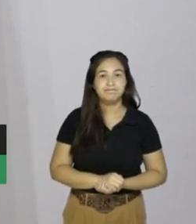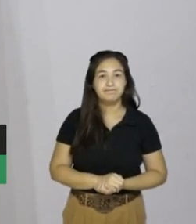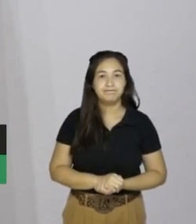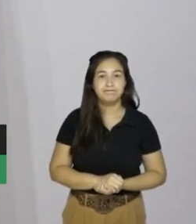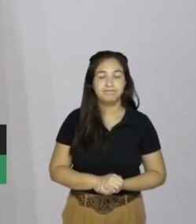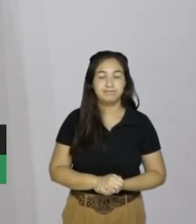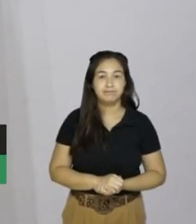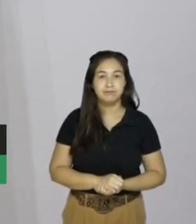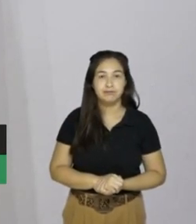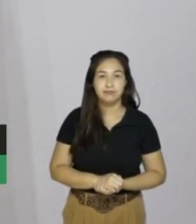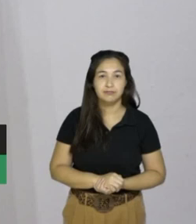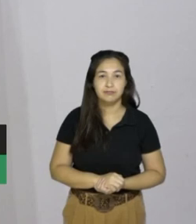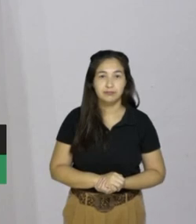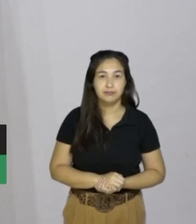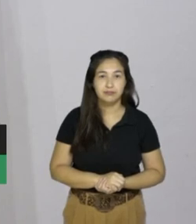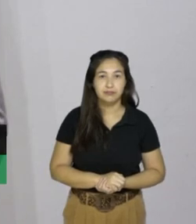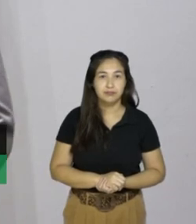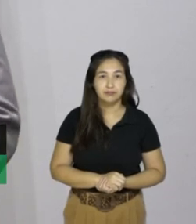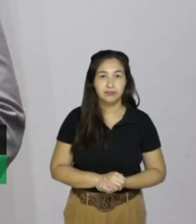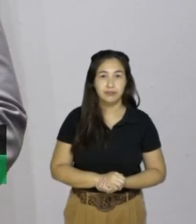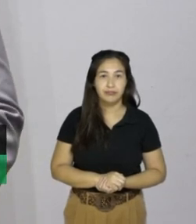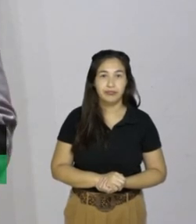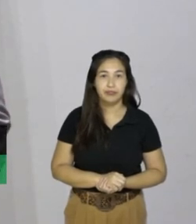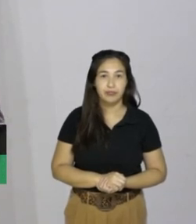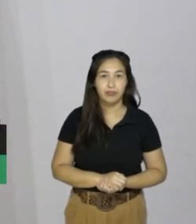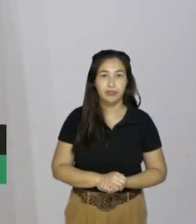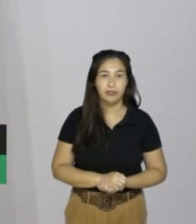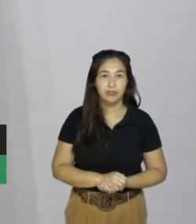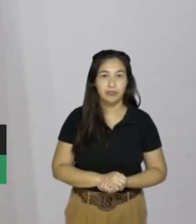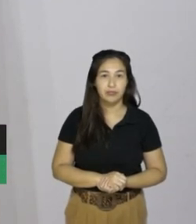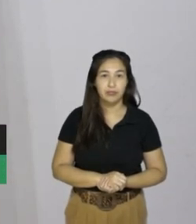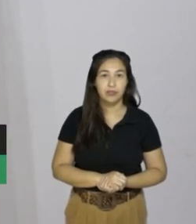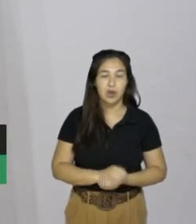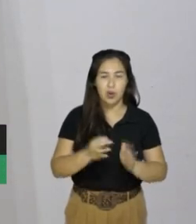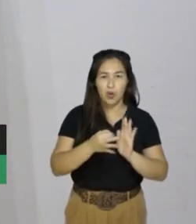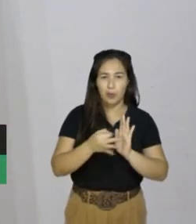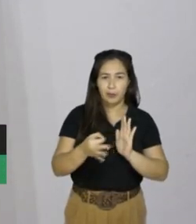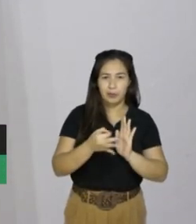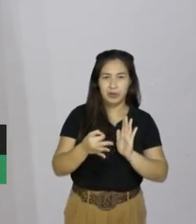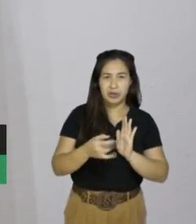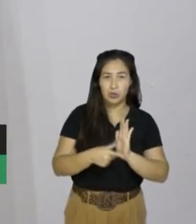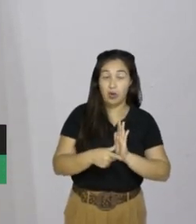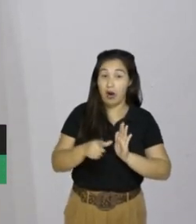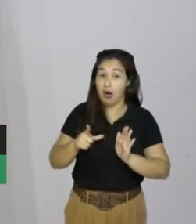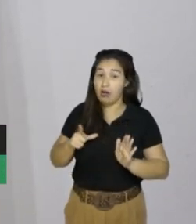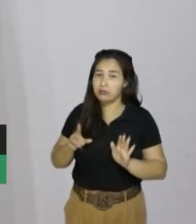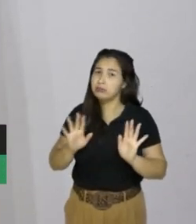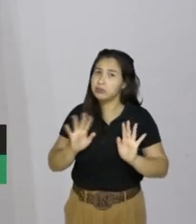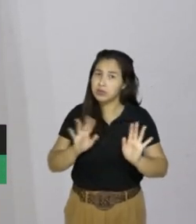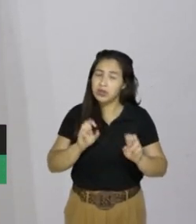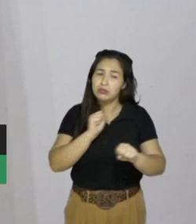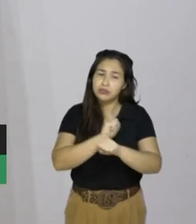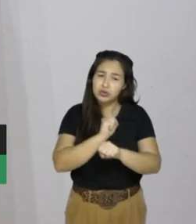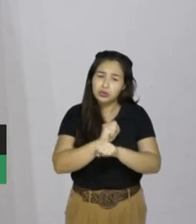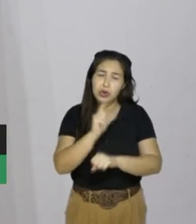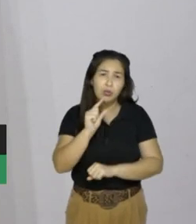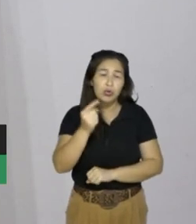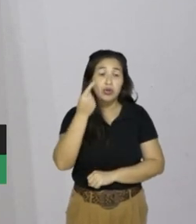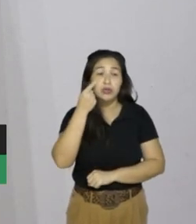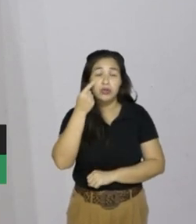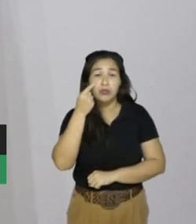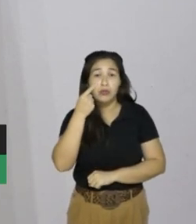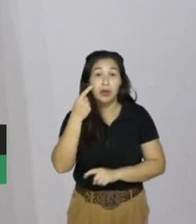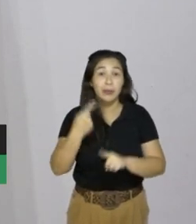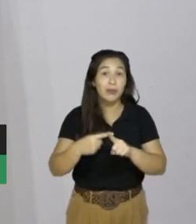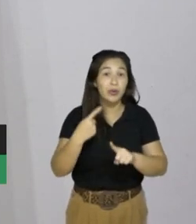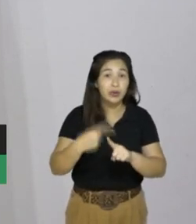da opinião precoce eu não sofro desse mal tá então vou deixar bem claro isso até mesmo permitir